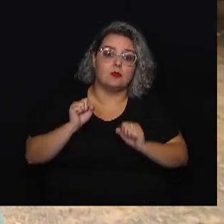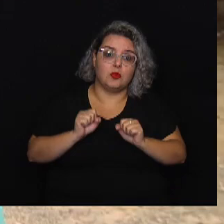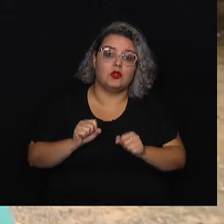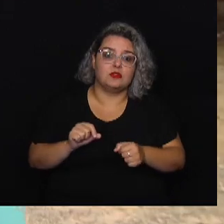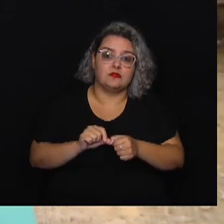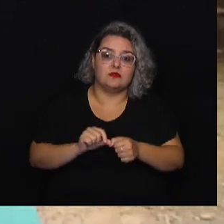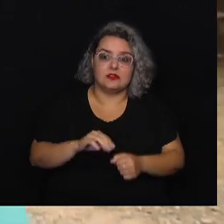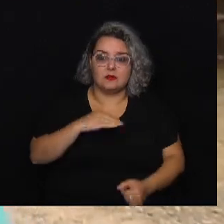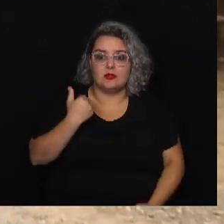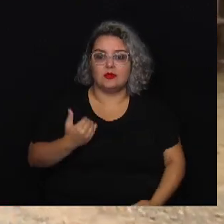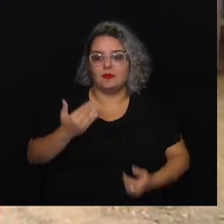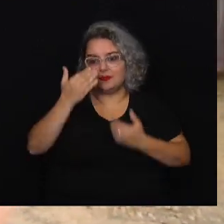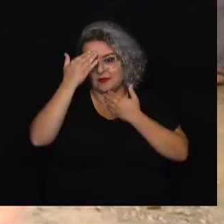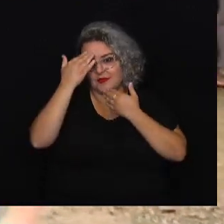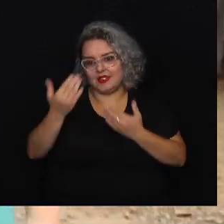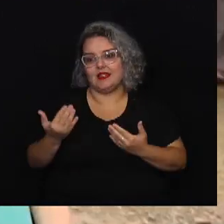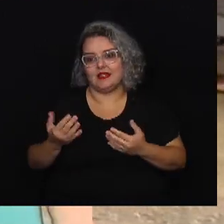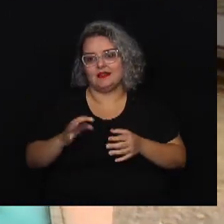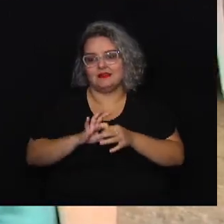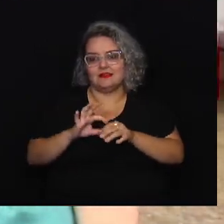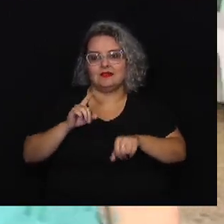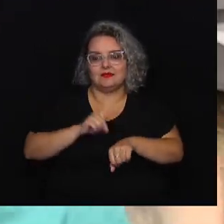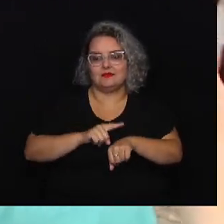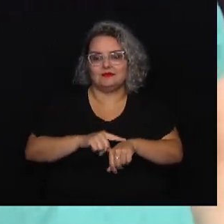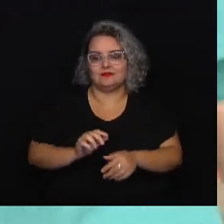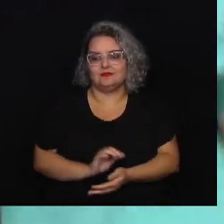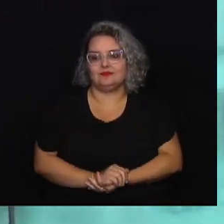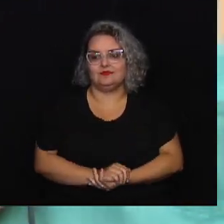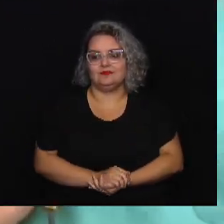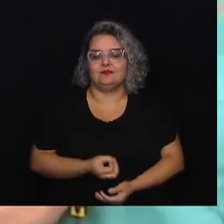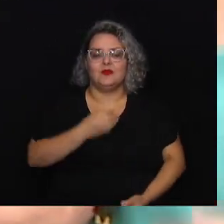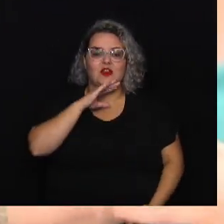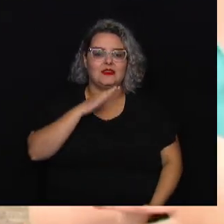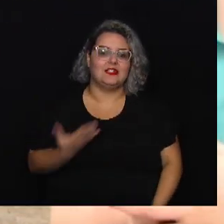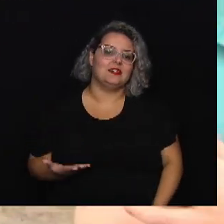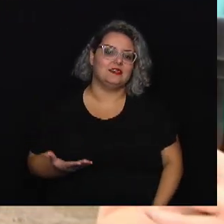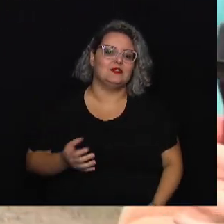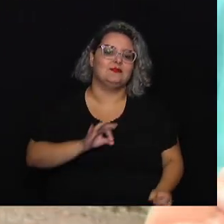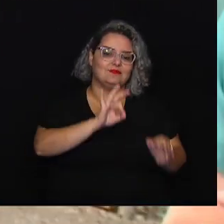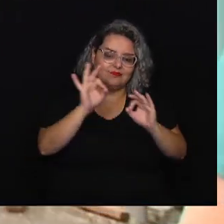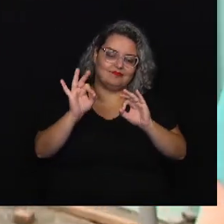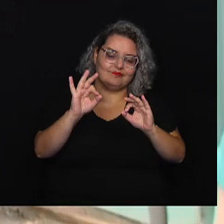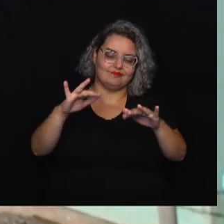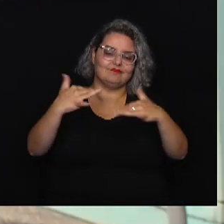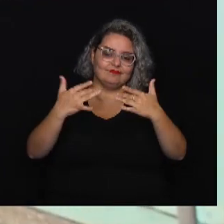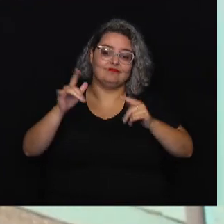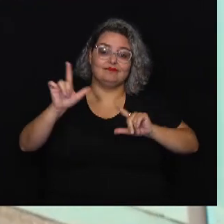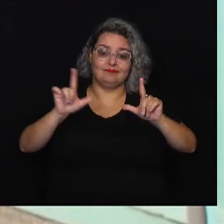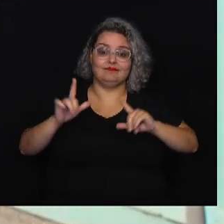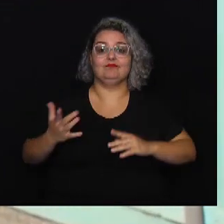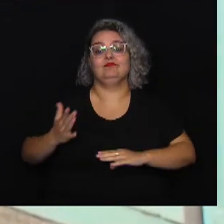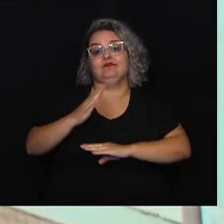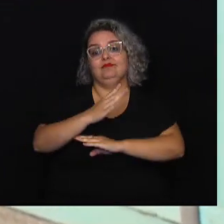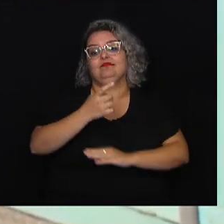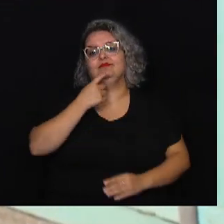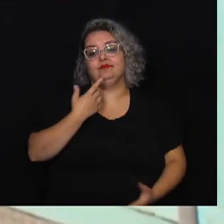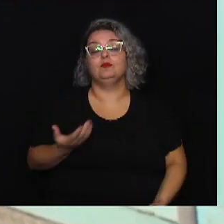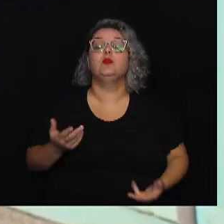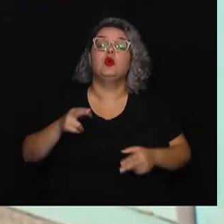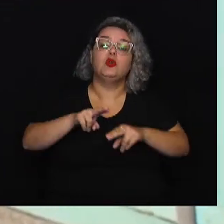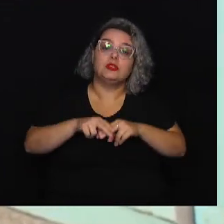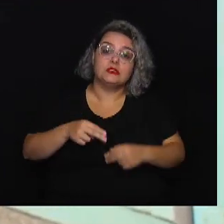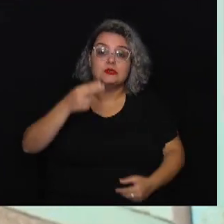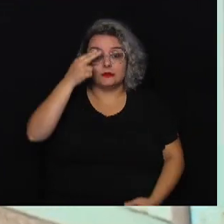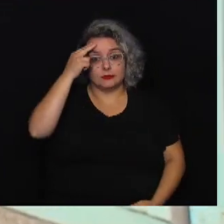Valeu, obrigado por disponibilizar um pouco de tempo para conversar com os telespectadores do Câmara Notícia. Portanto, Gabriel Castro, a